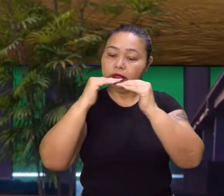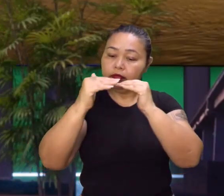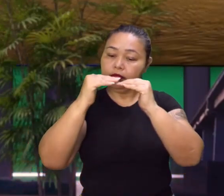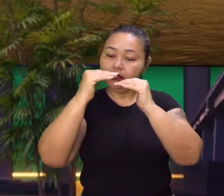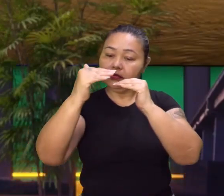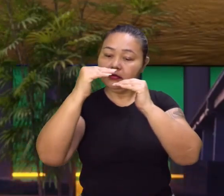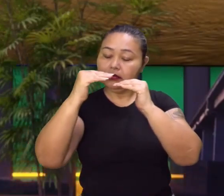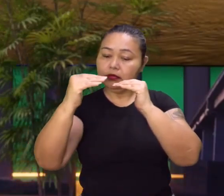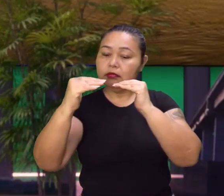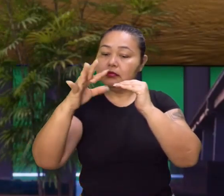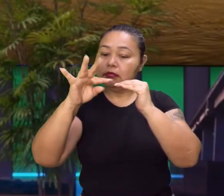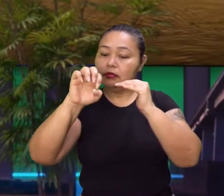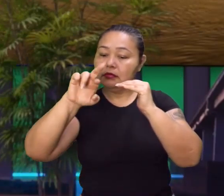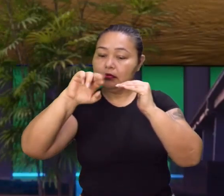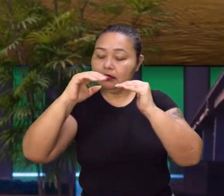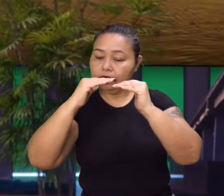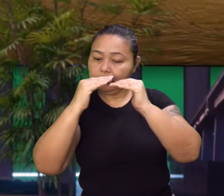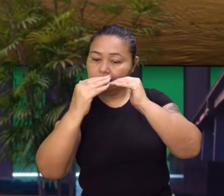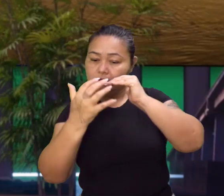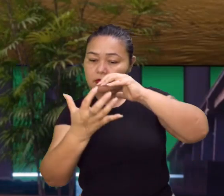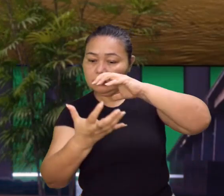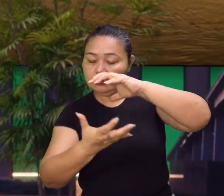Terra. E agora a gente vai